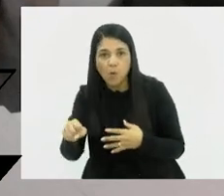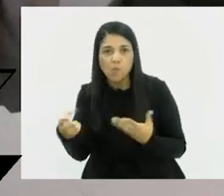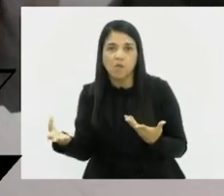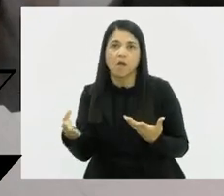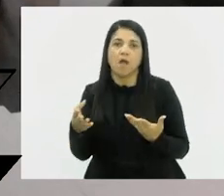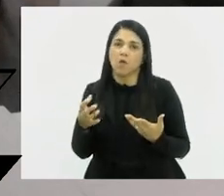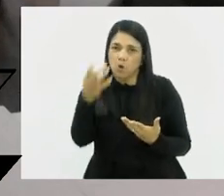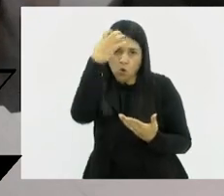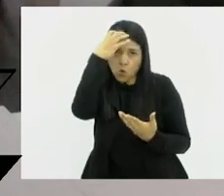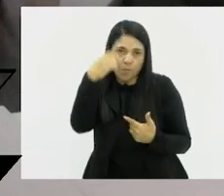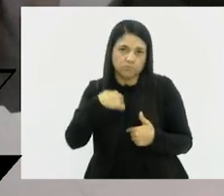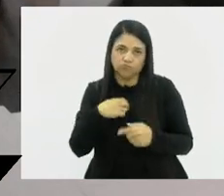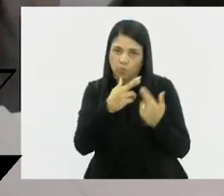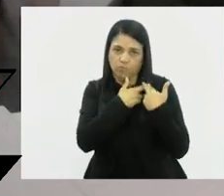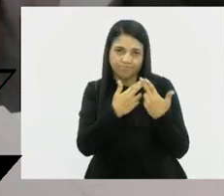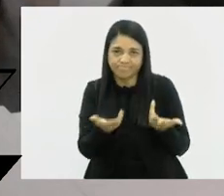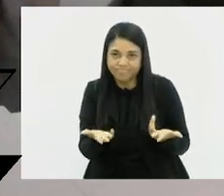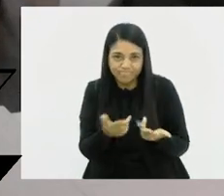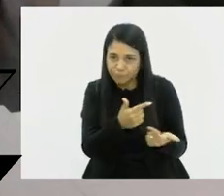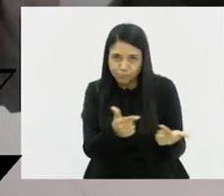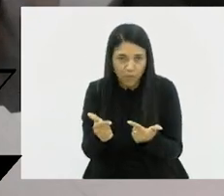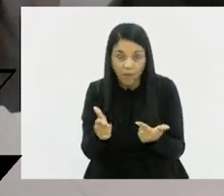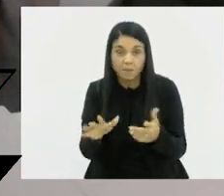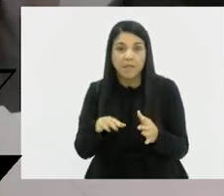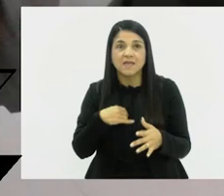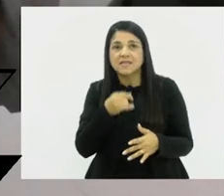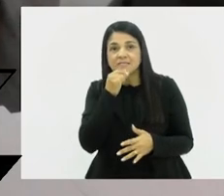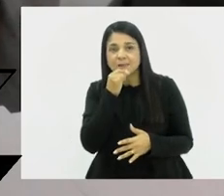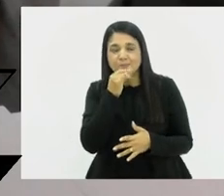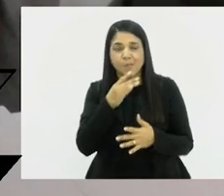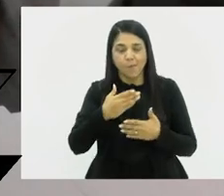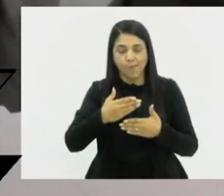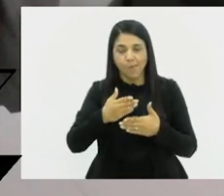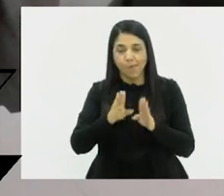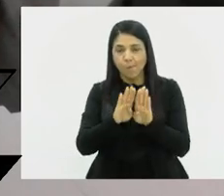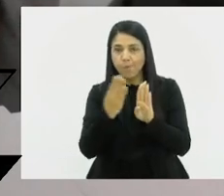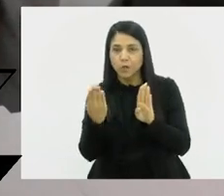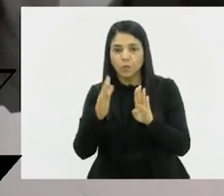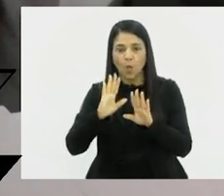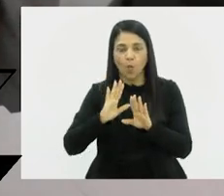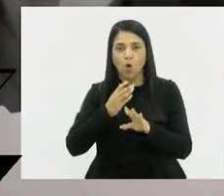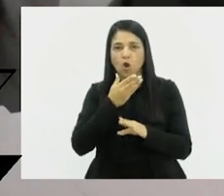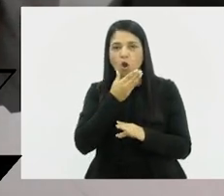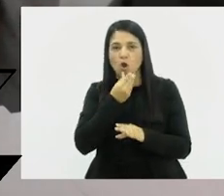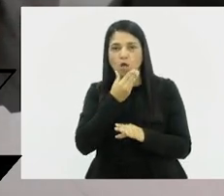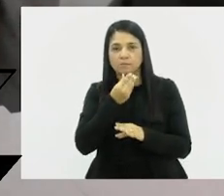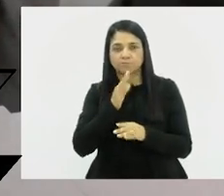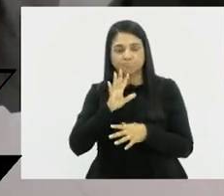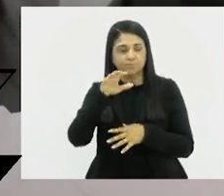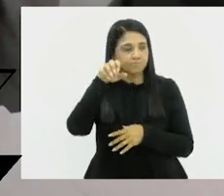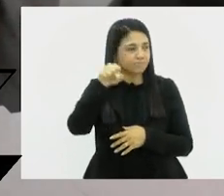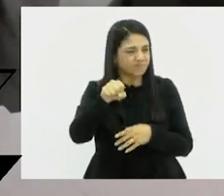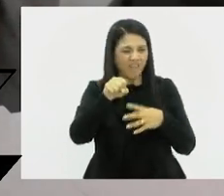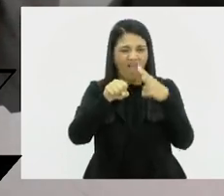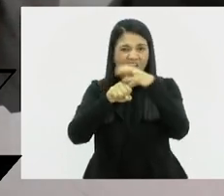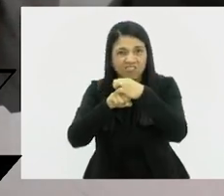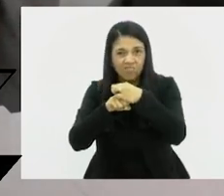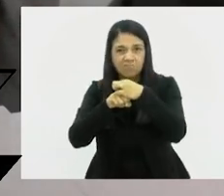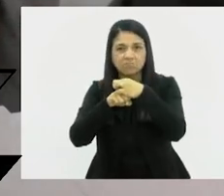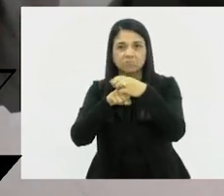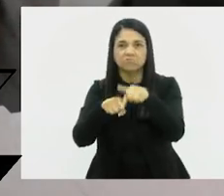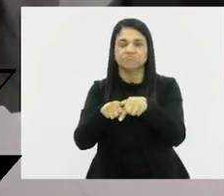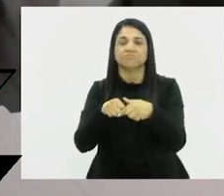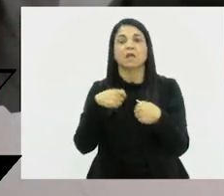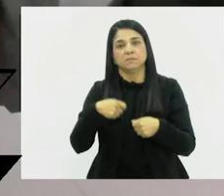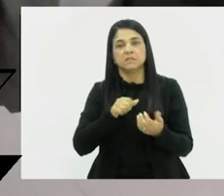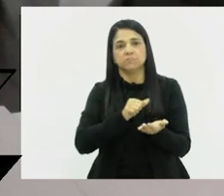quando você invade um terreno, bota uma mão no portão lá, e o animal, basta causar o dano, você tem a obrigação de indenizar. No caso